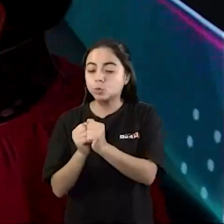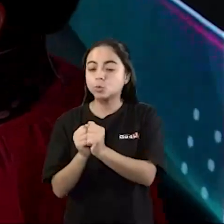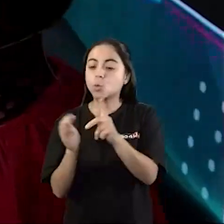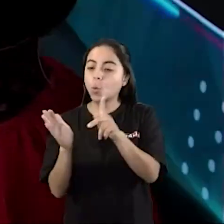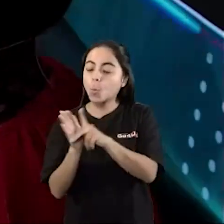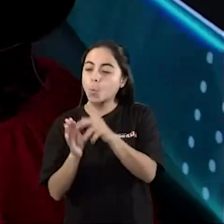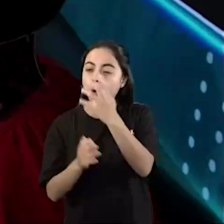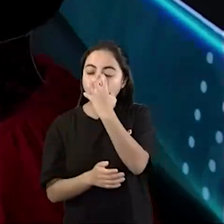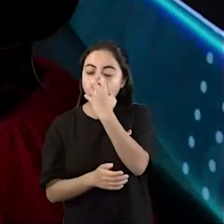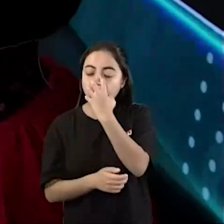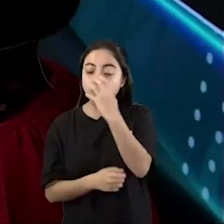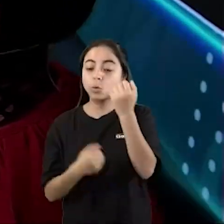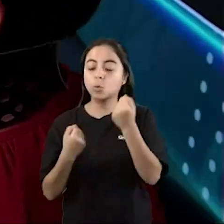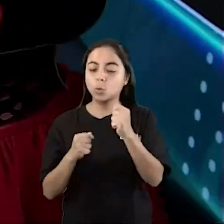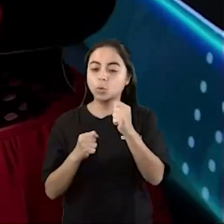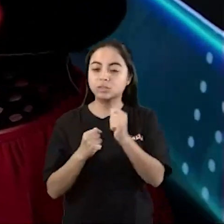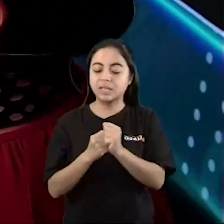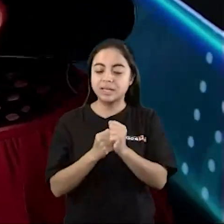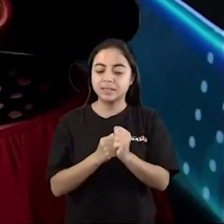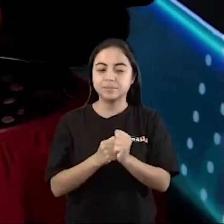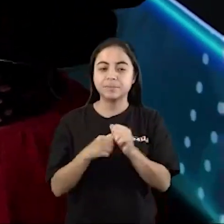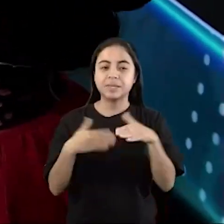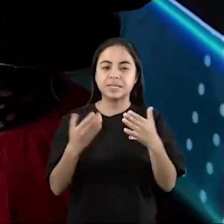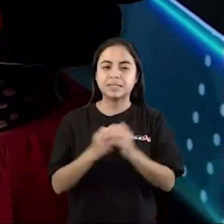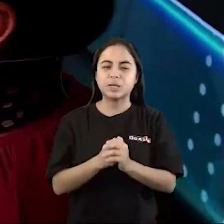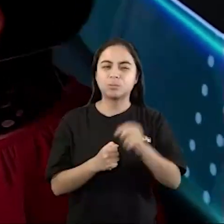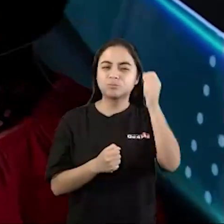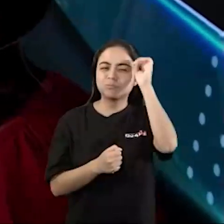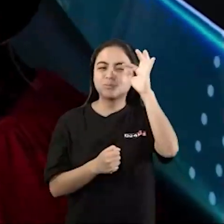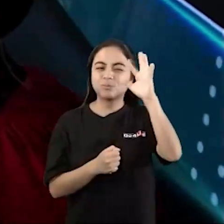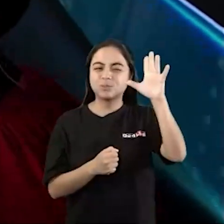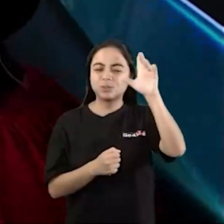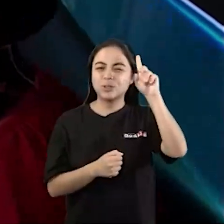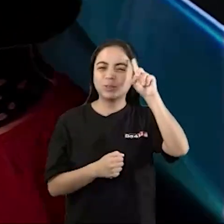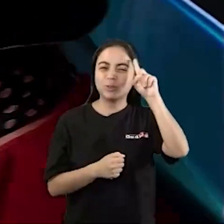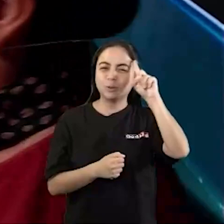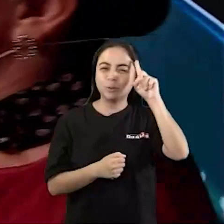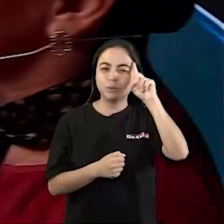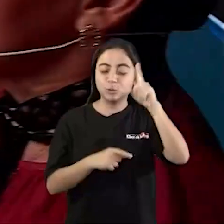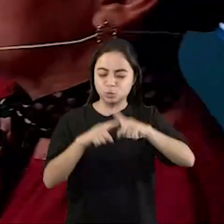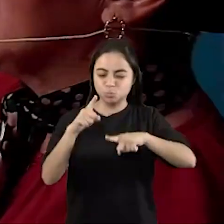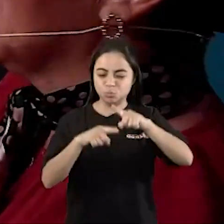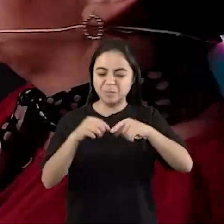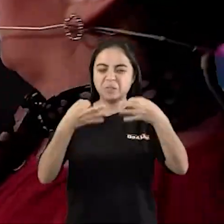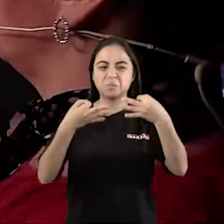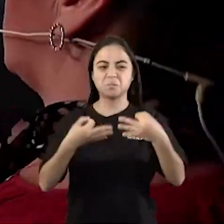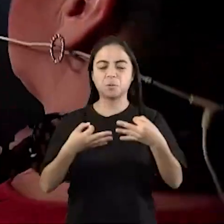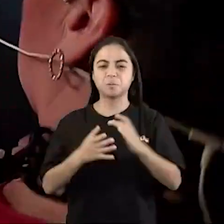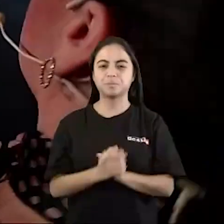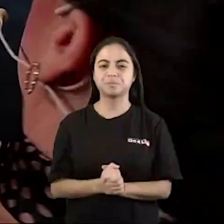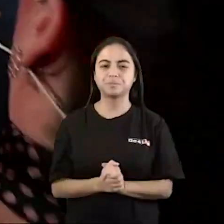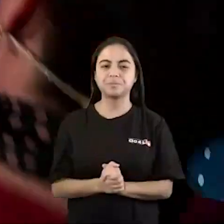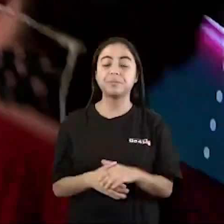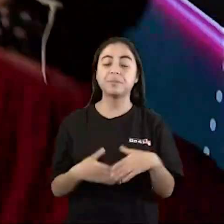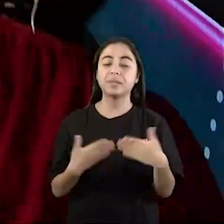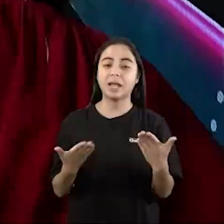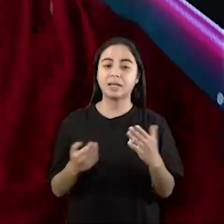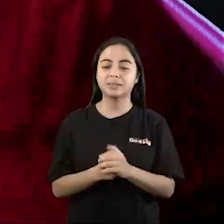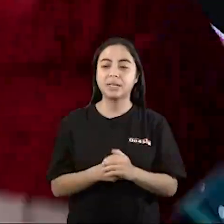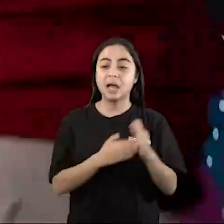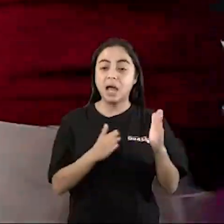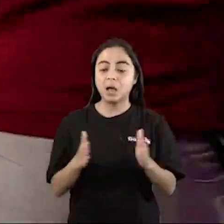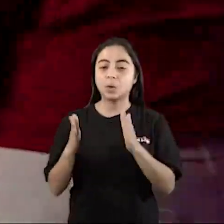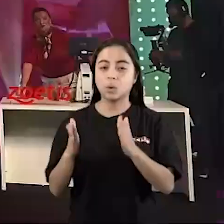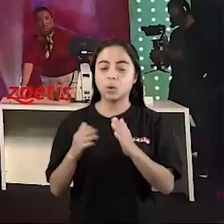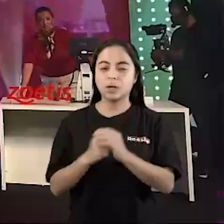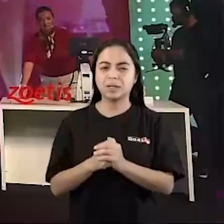é um sonho, né? A gente sonha em pilotar com esses brinquedos todos os dias. Bom, gente, na sequência, e já